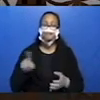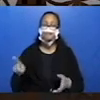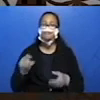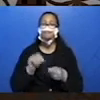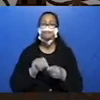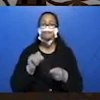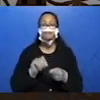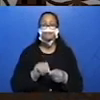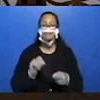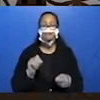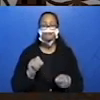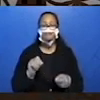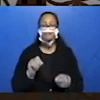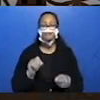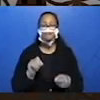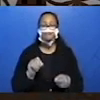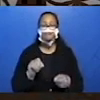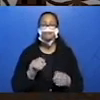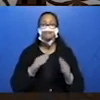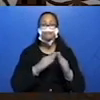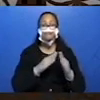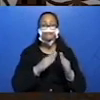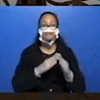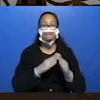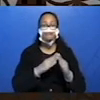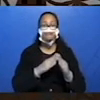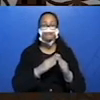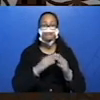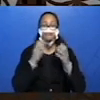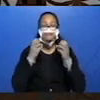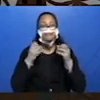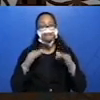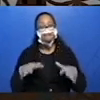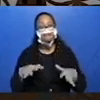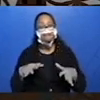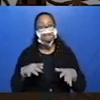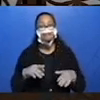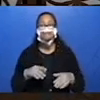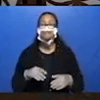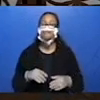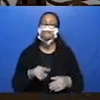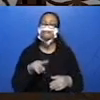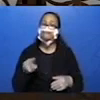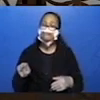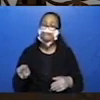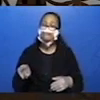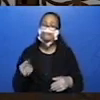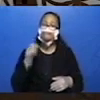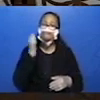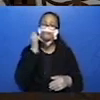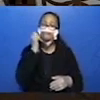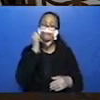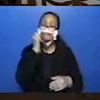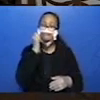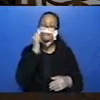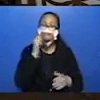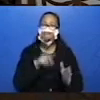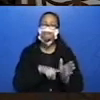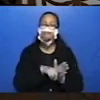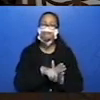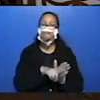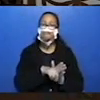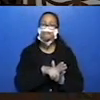como fazer e vocês vão fazer em casa. Você é o cientista. Você vai ser o pesquisador, o